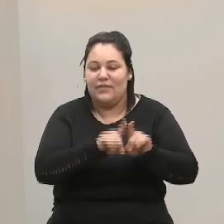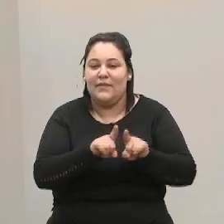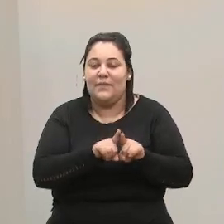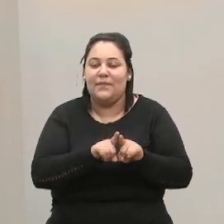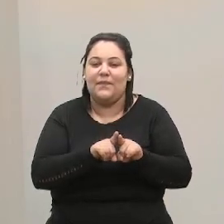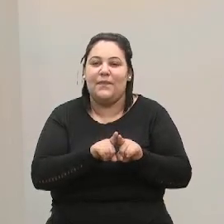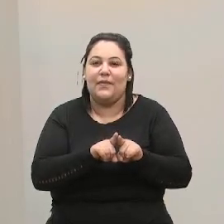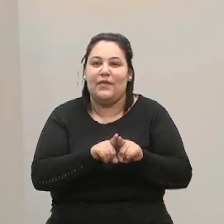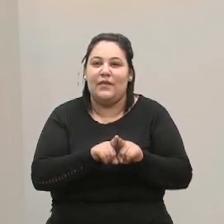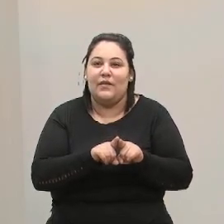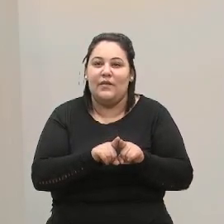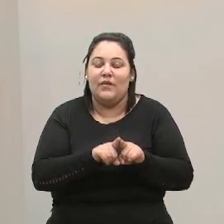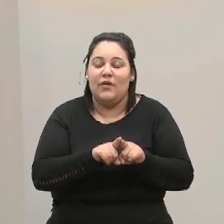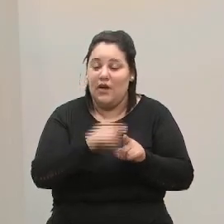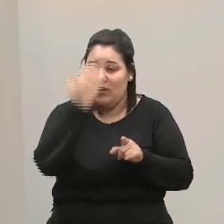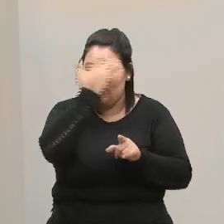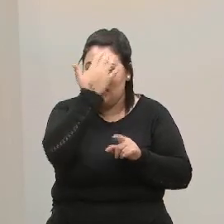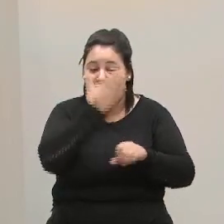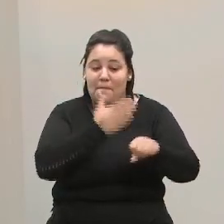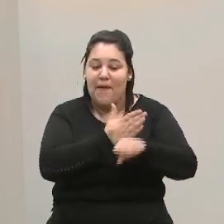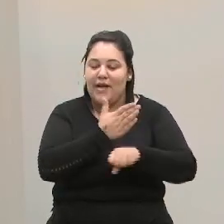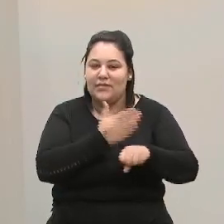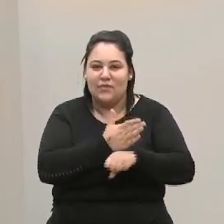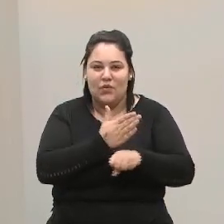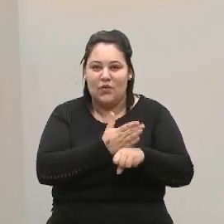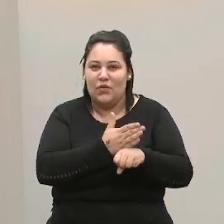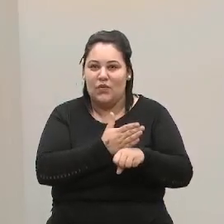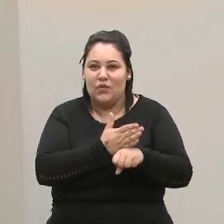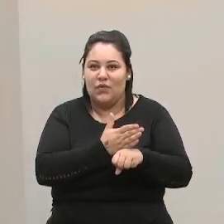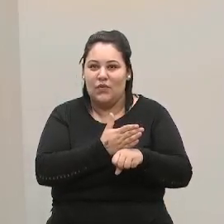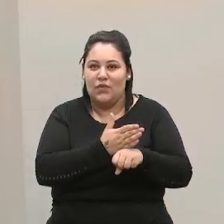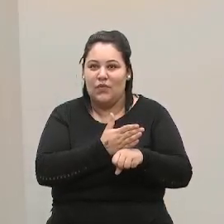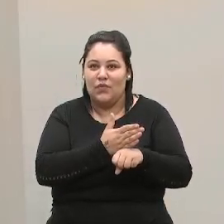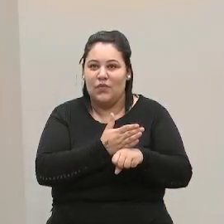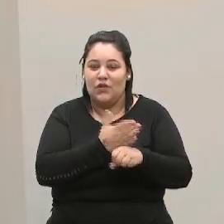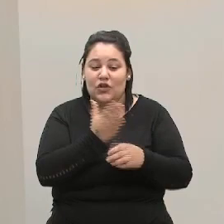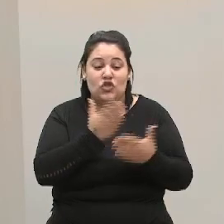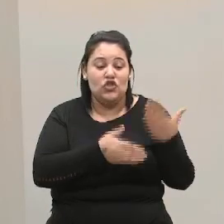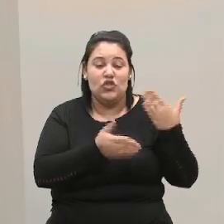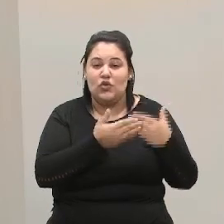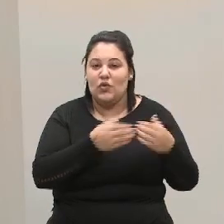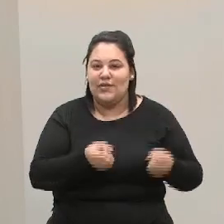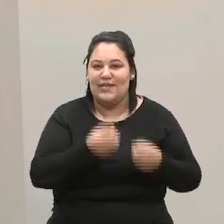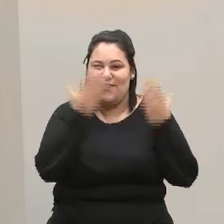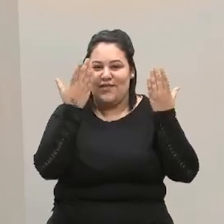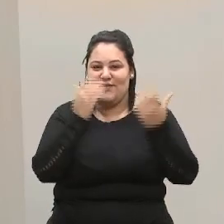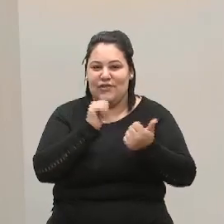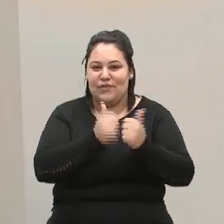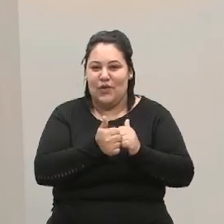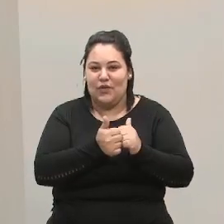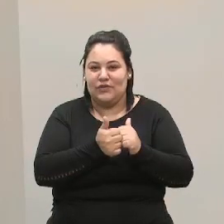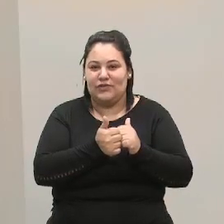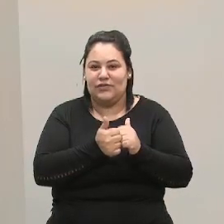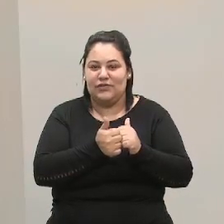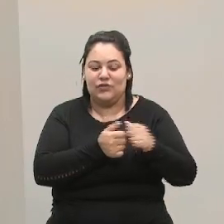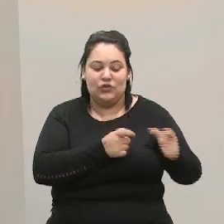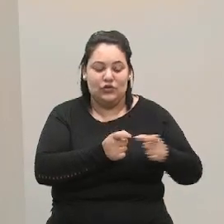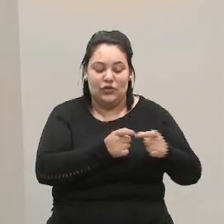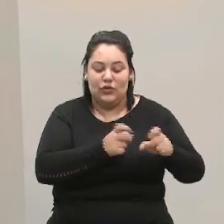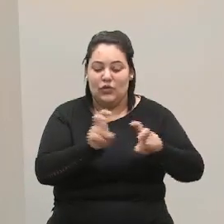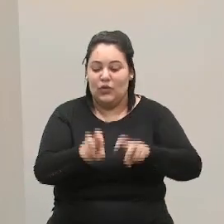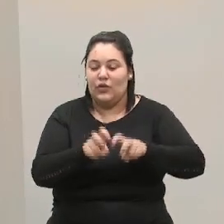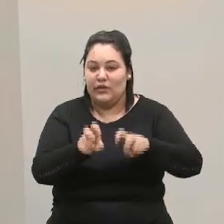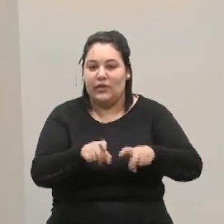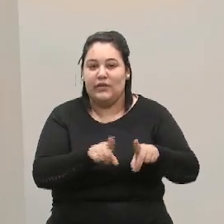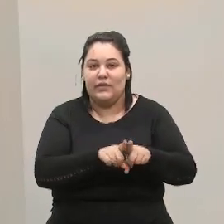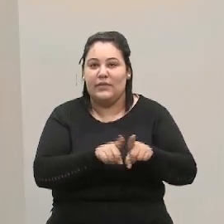Ele participou praticamente de todos os eventos esportivos. Tanto nos Jogos Coloniais, ele é